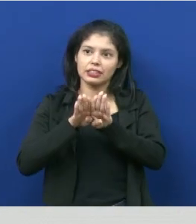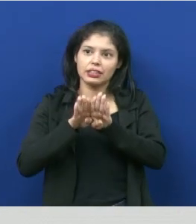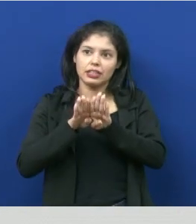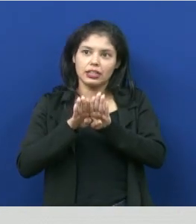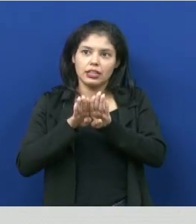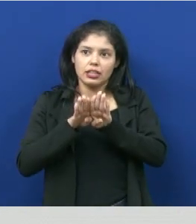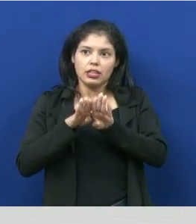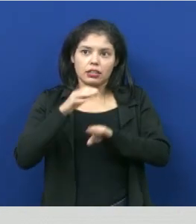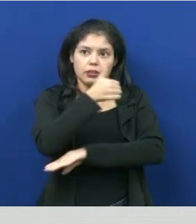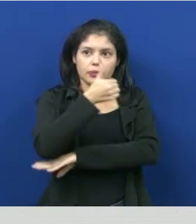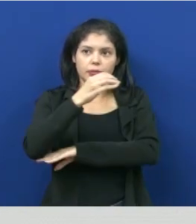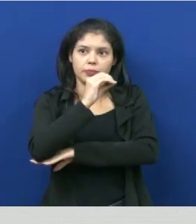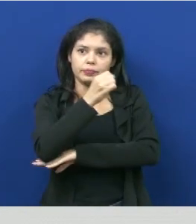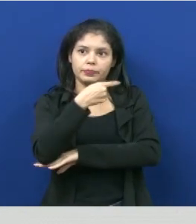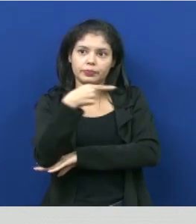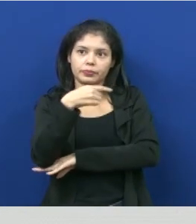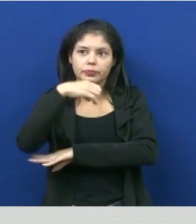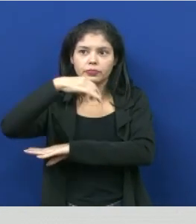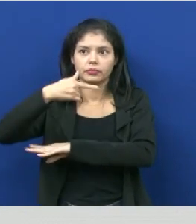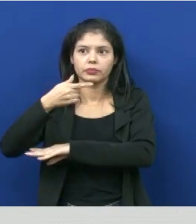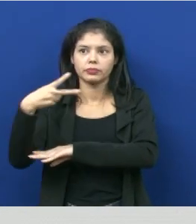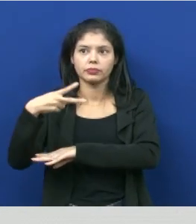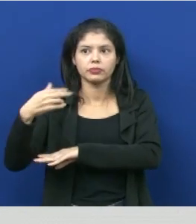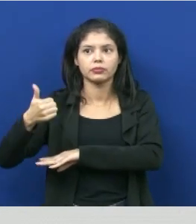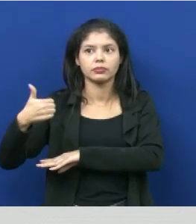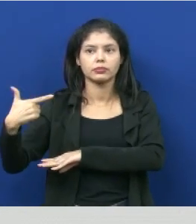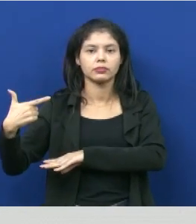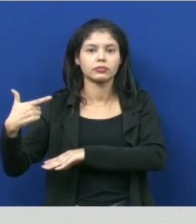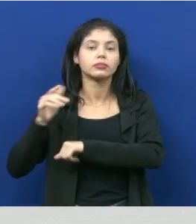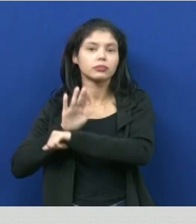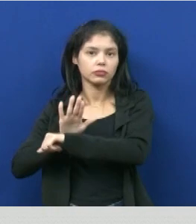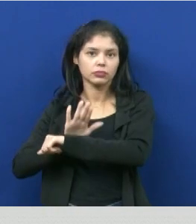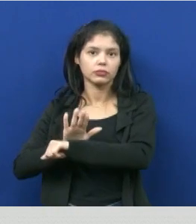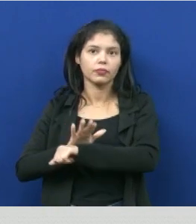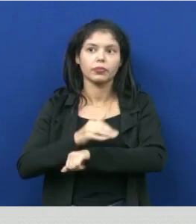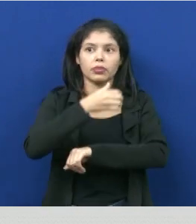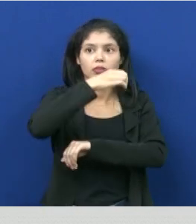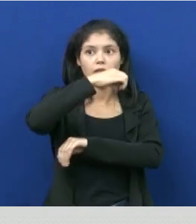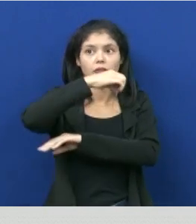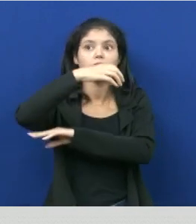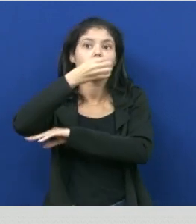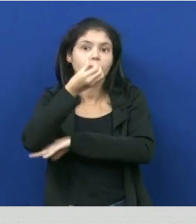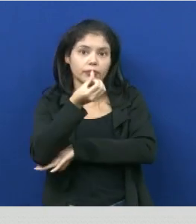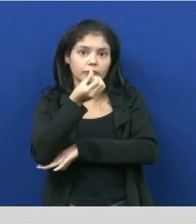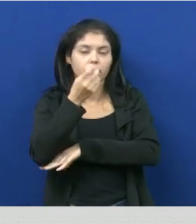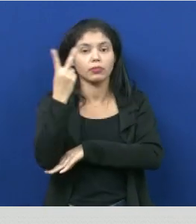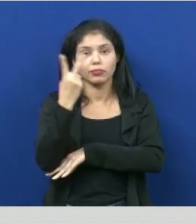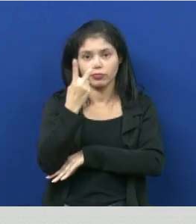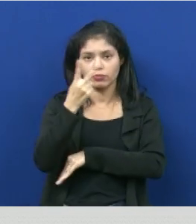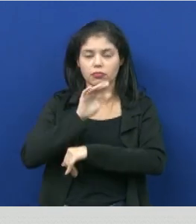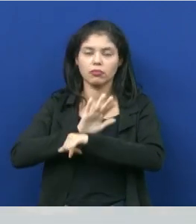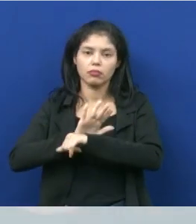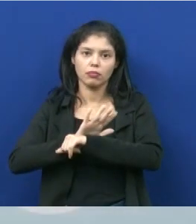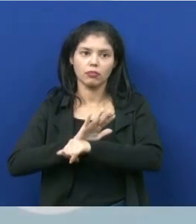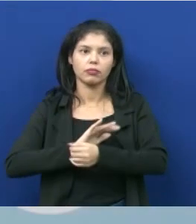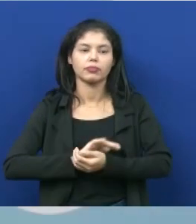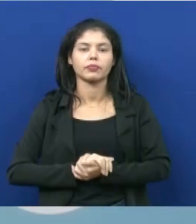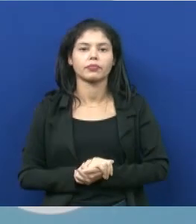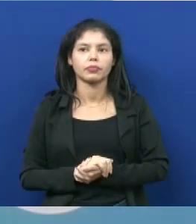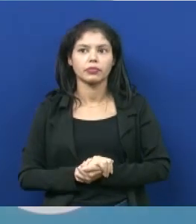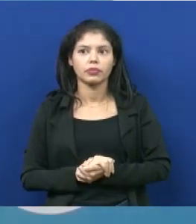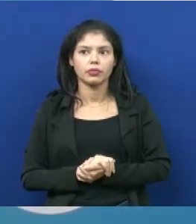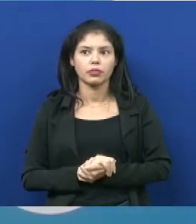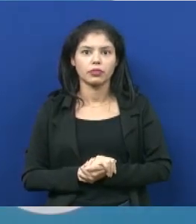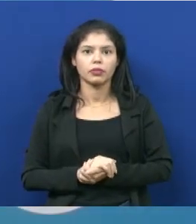no caso, 108 menos 96, 12 auxiliares. São 96 professores e 12 auxiliares,